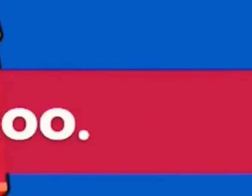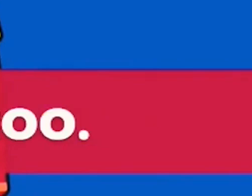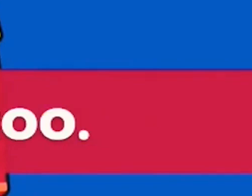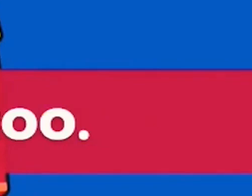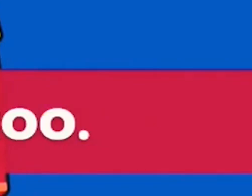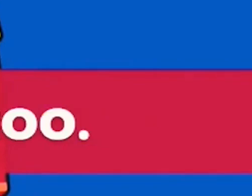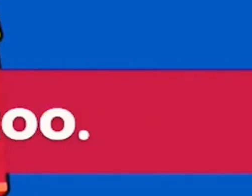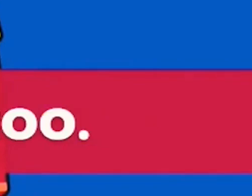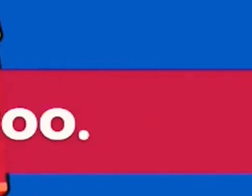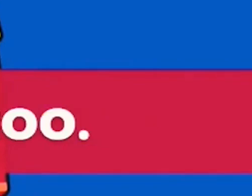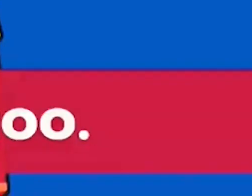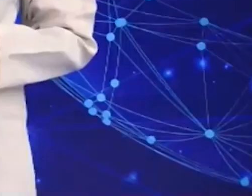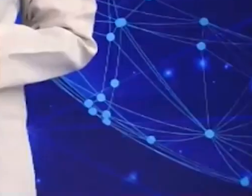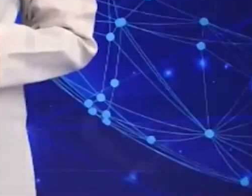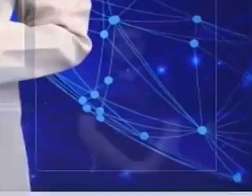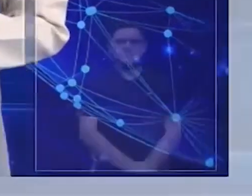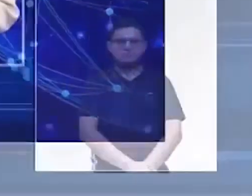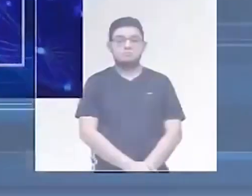too.